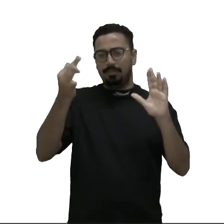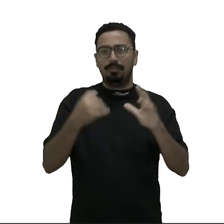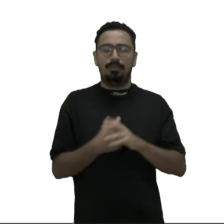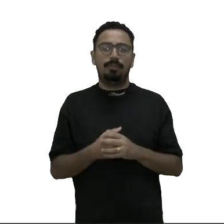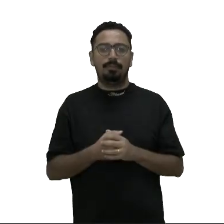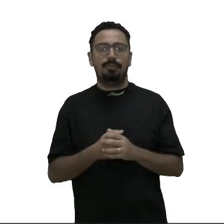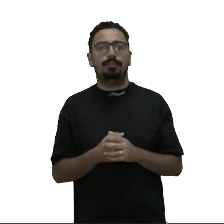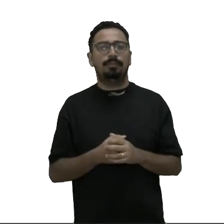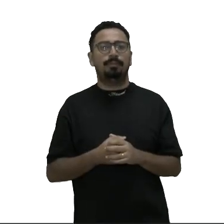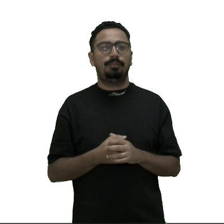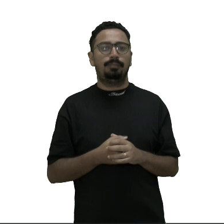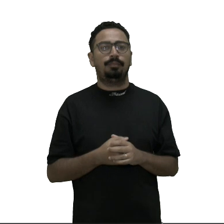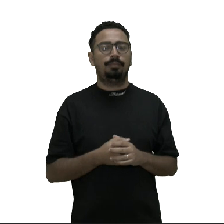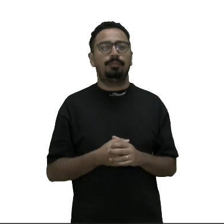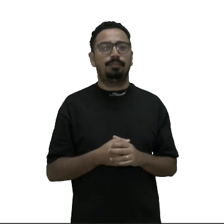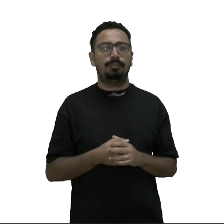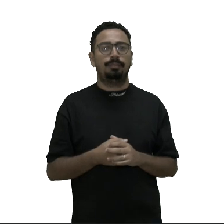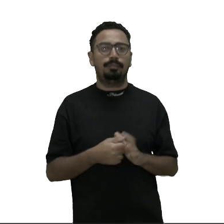favor.